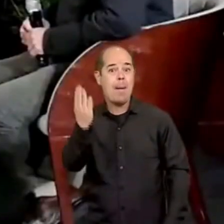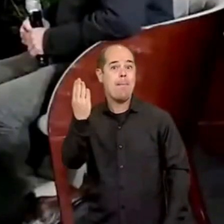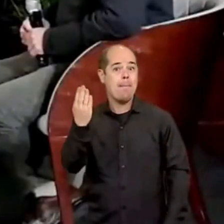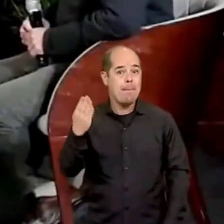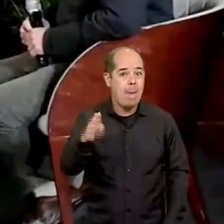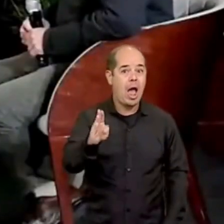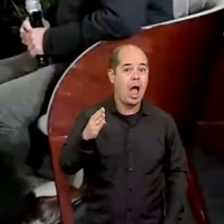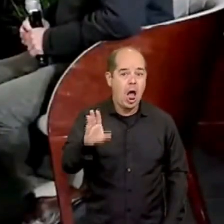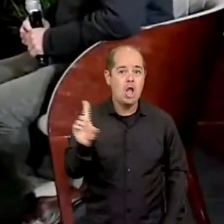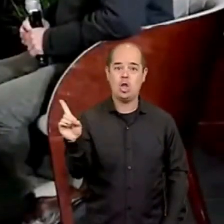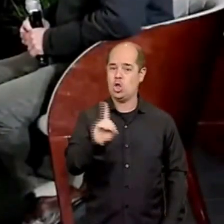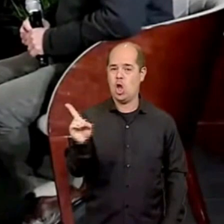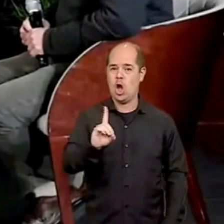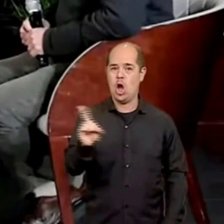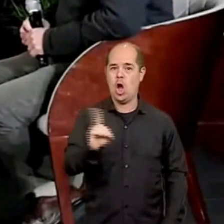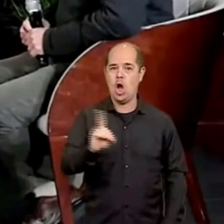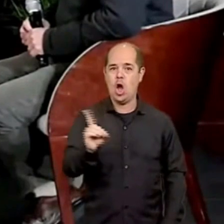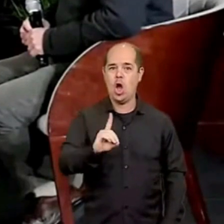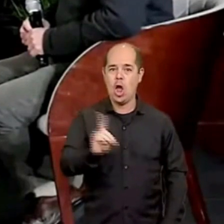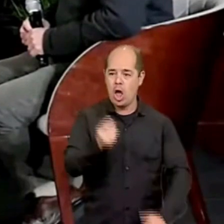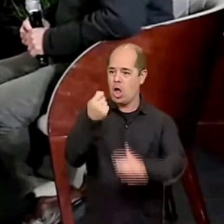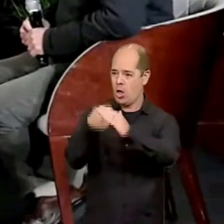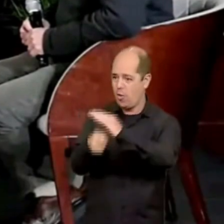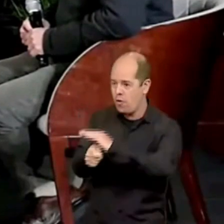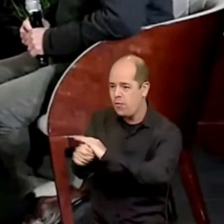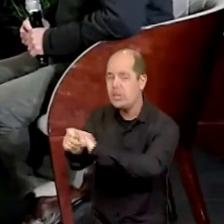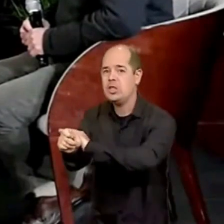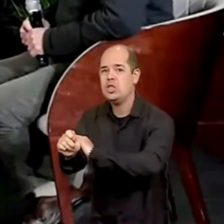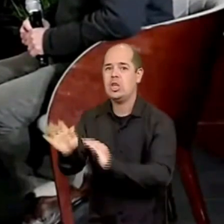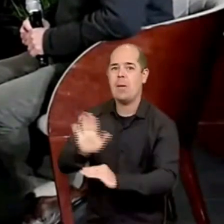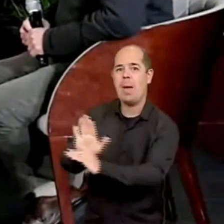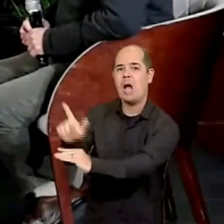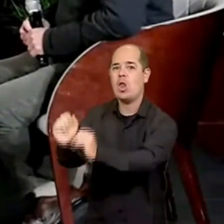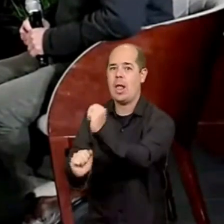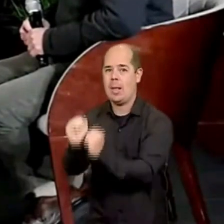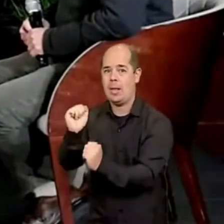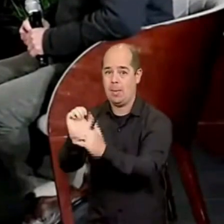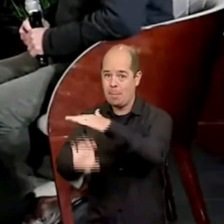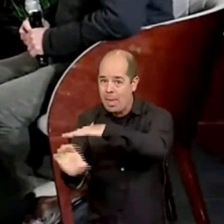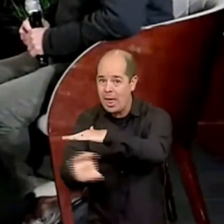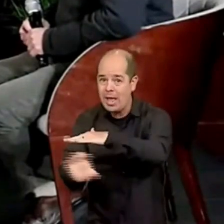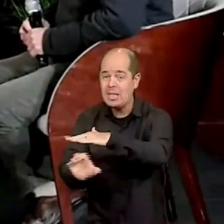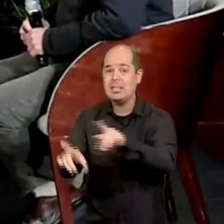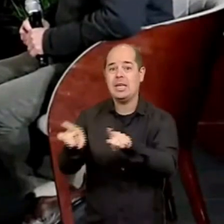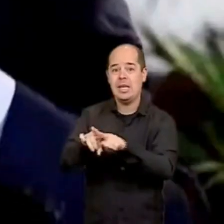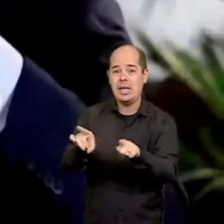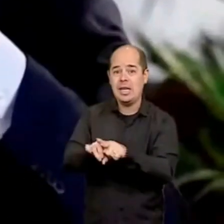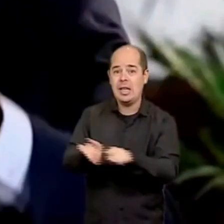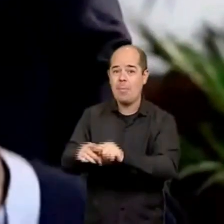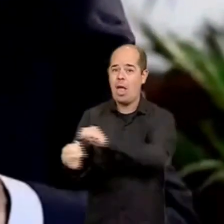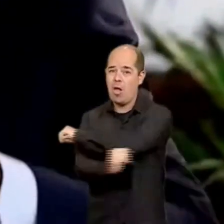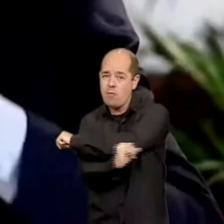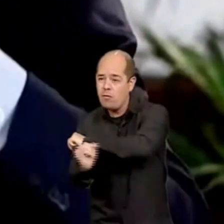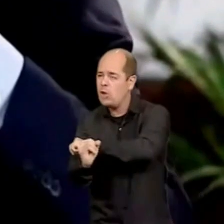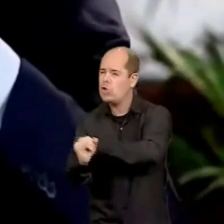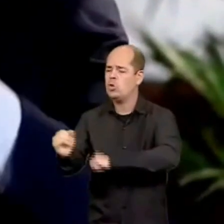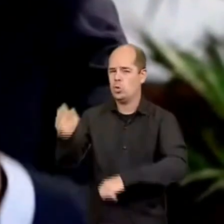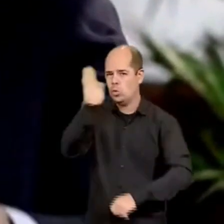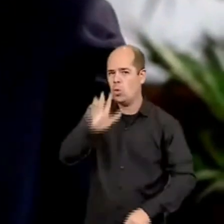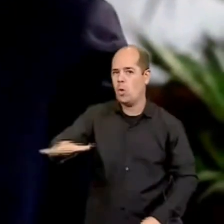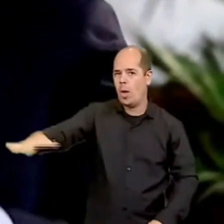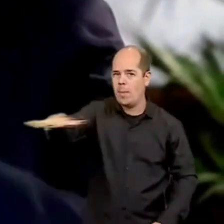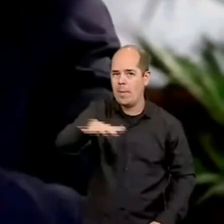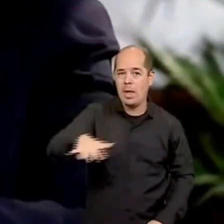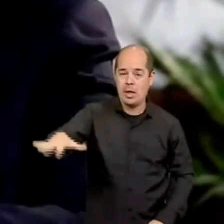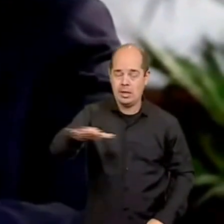de infraestrutura no Brasil. O mesmo aconteceu em Doha, numa escala menor, porque Doha está começando, o Catar